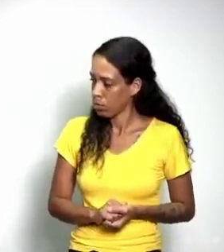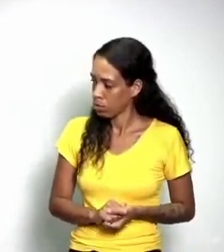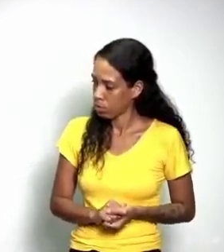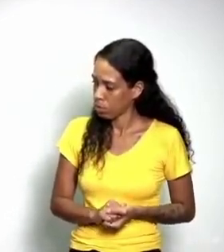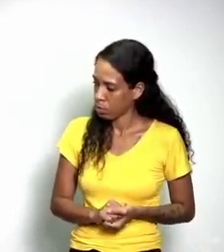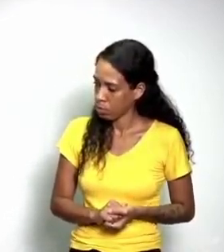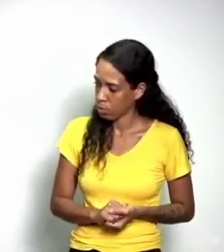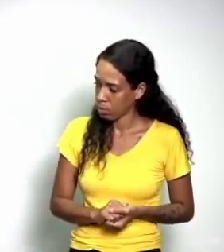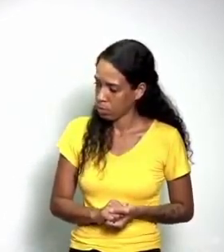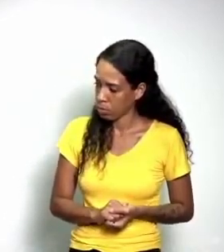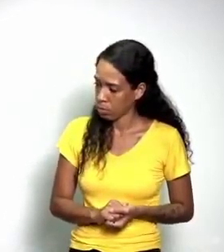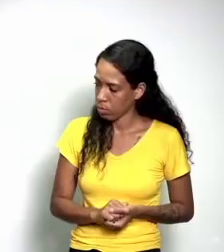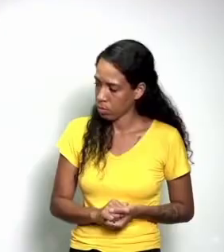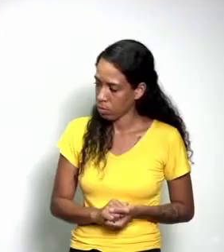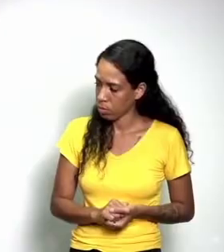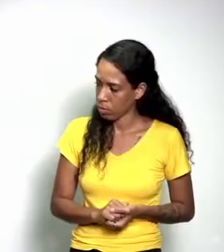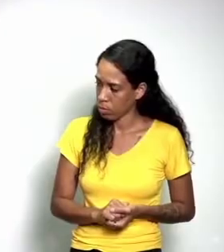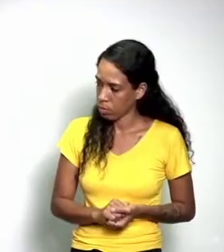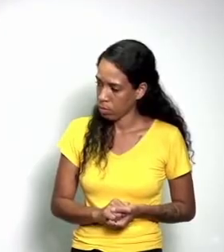Deixa eu ver.